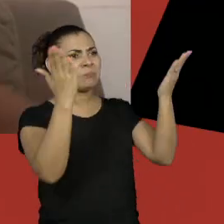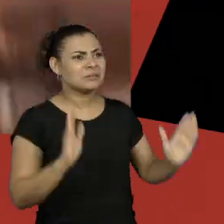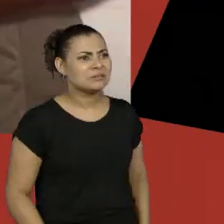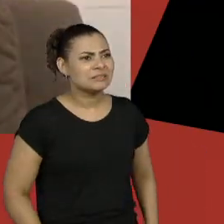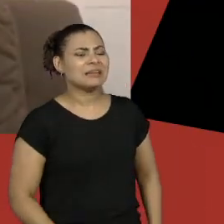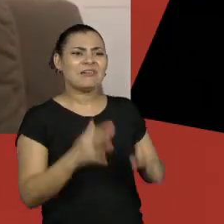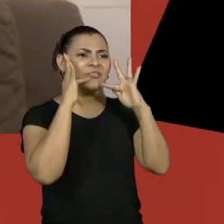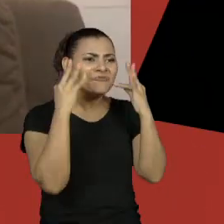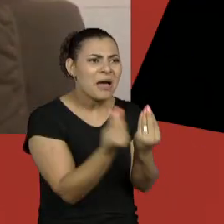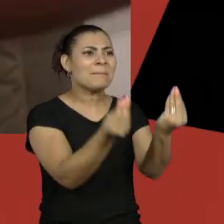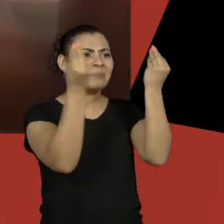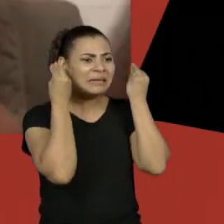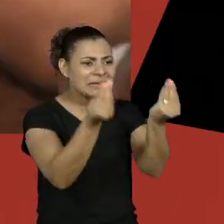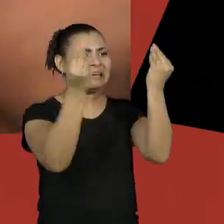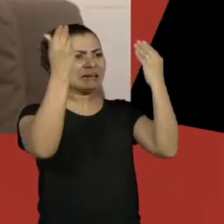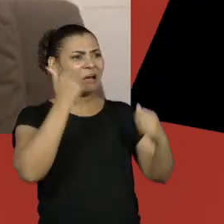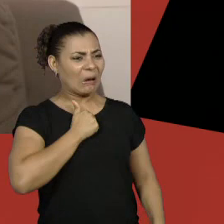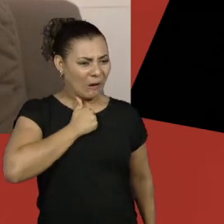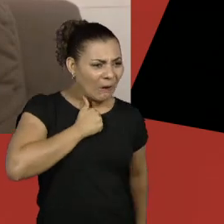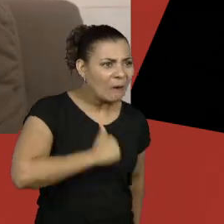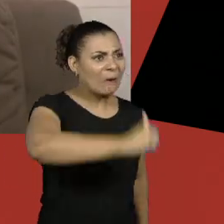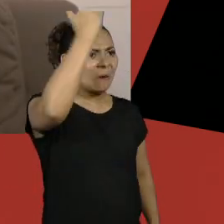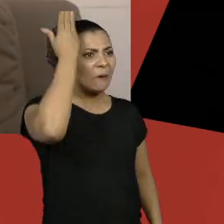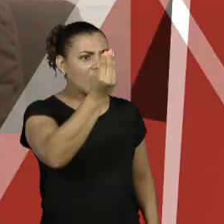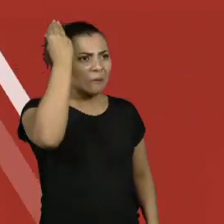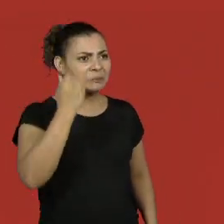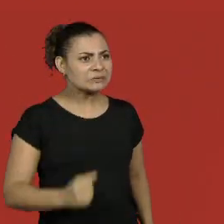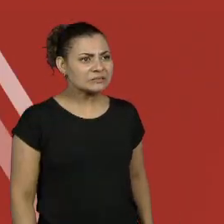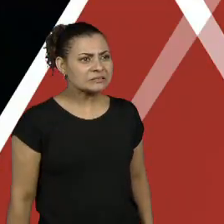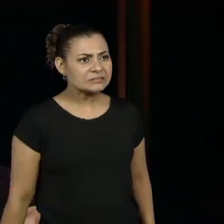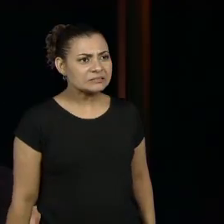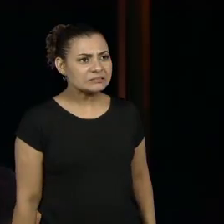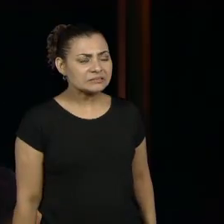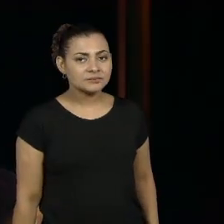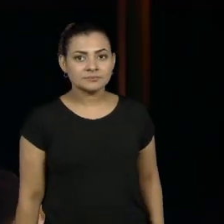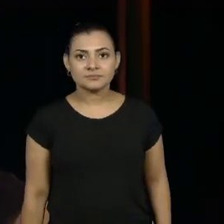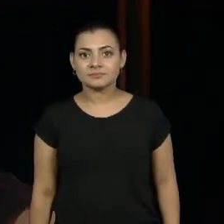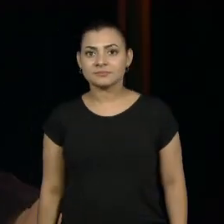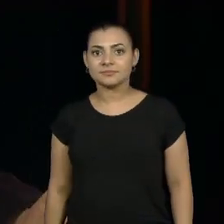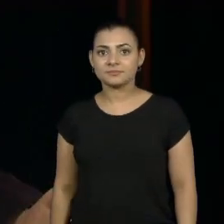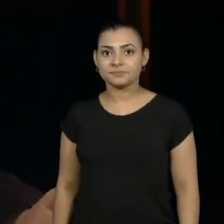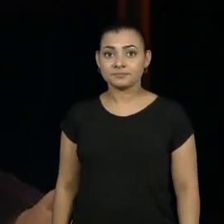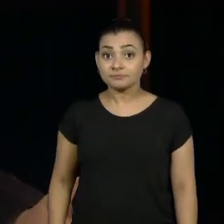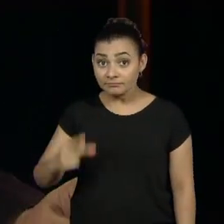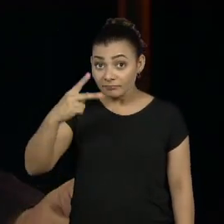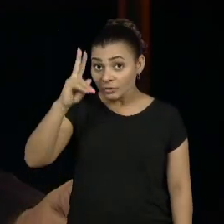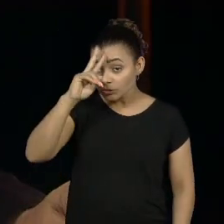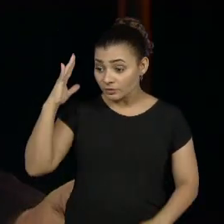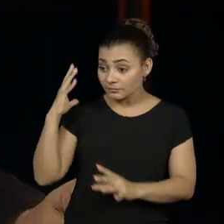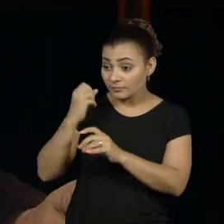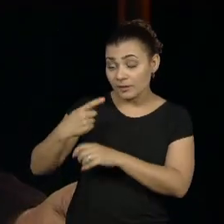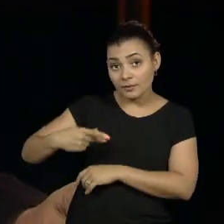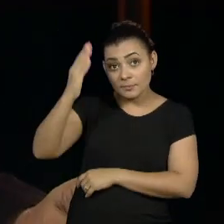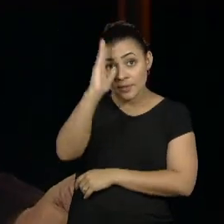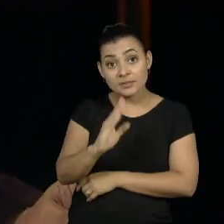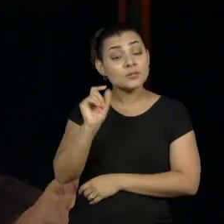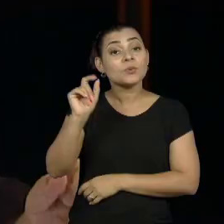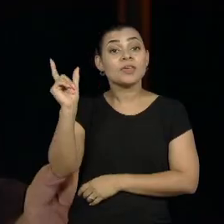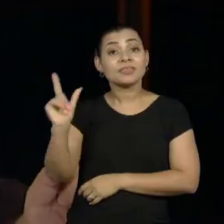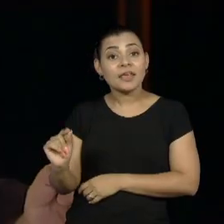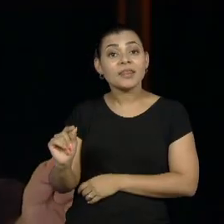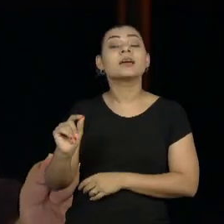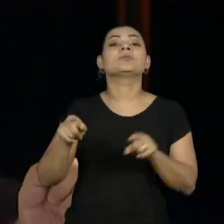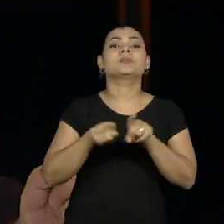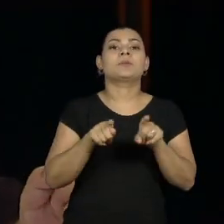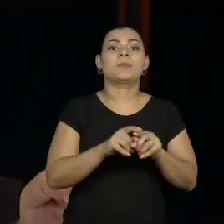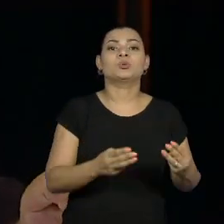Sua família é um coco para a sua história no Brasil começa com italianos